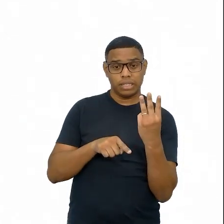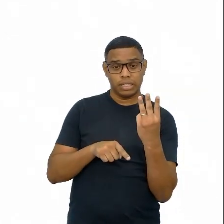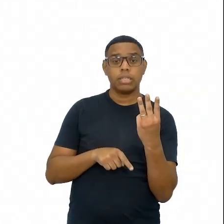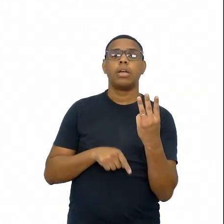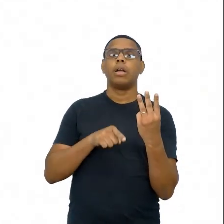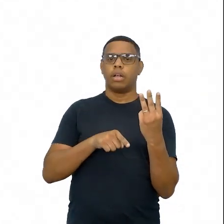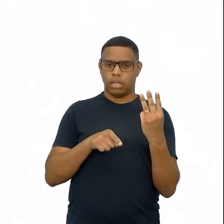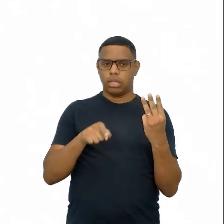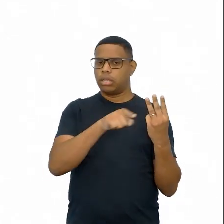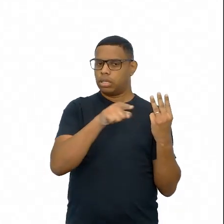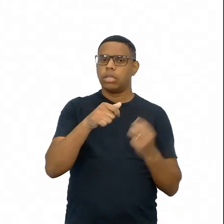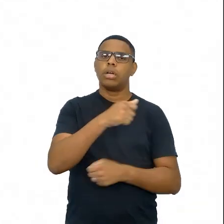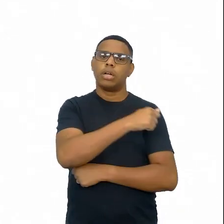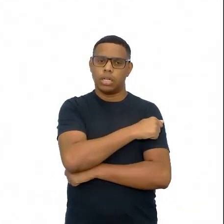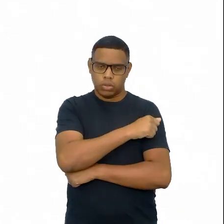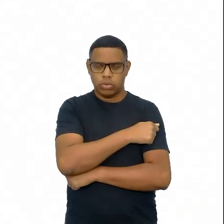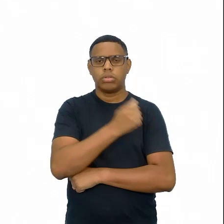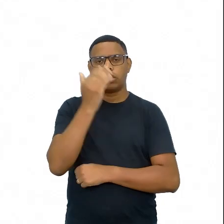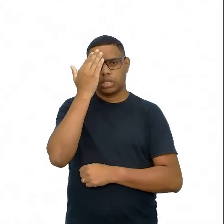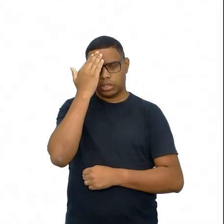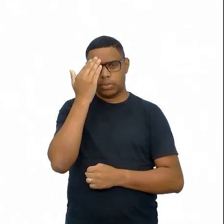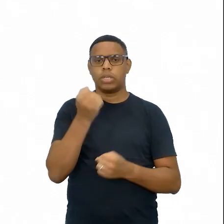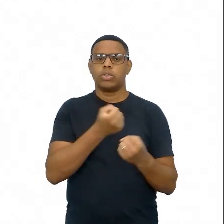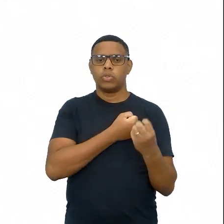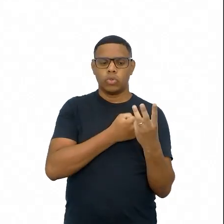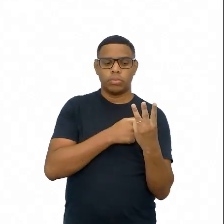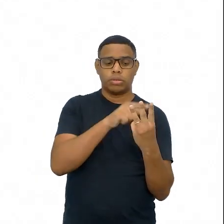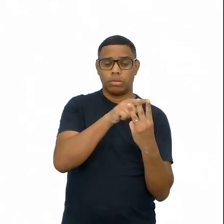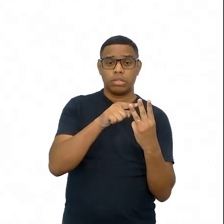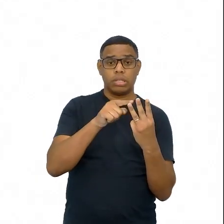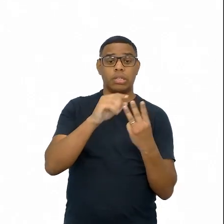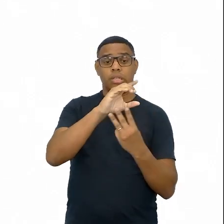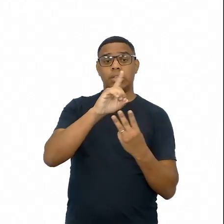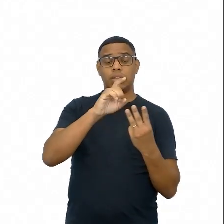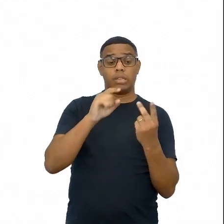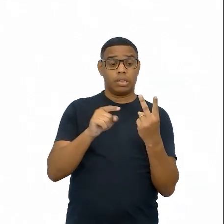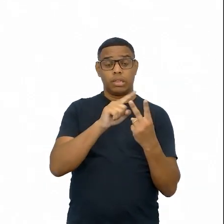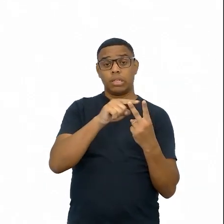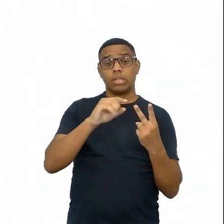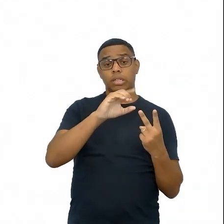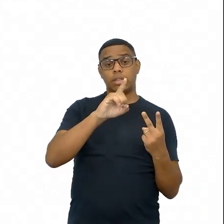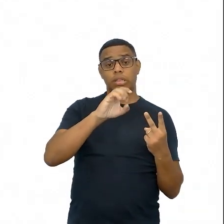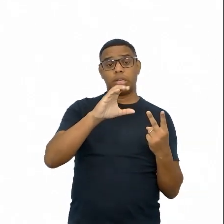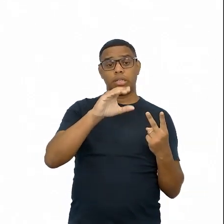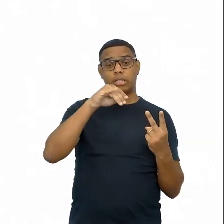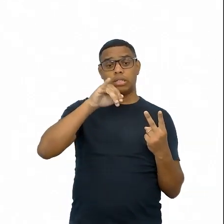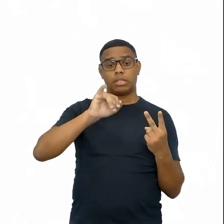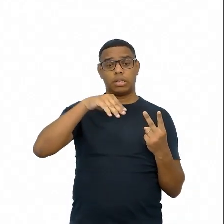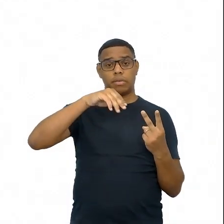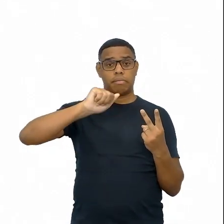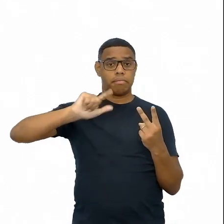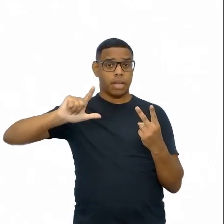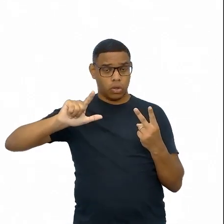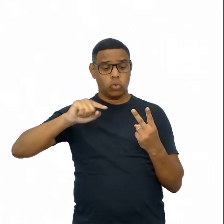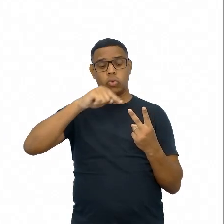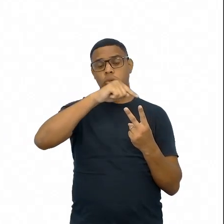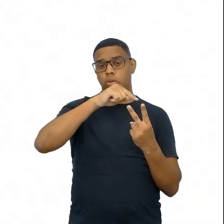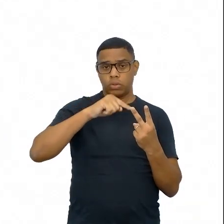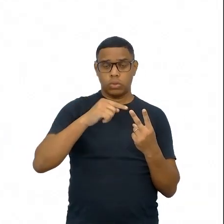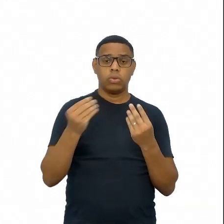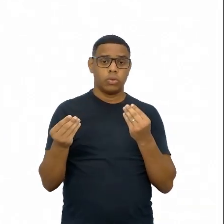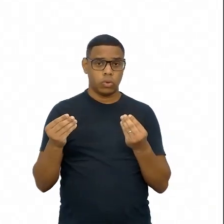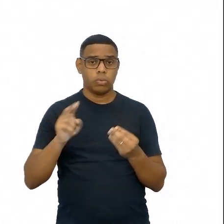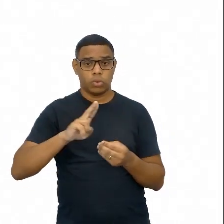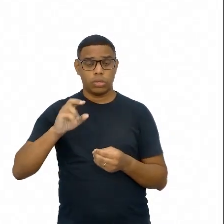compreender também as características do sistema de numeração decimal, no caso, o valor, né, posicional e a função